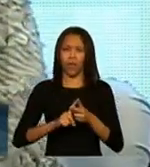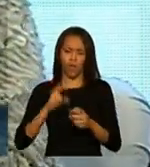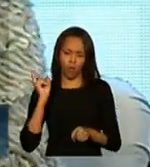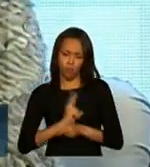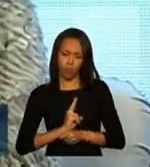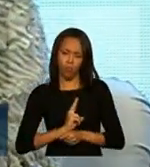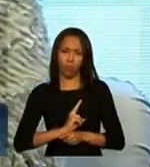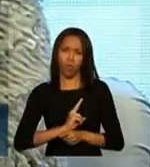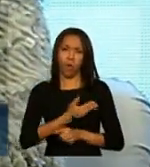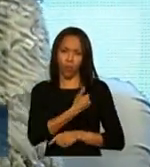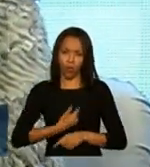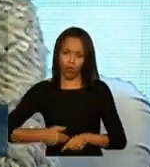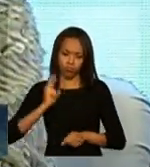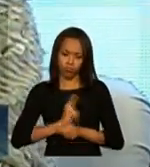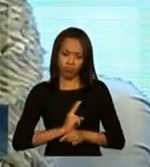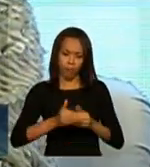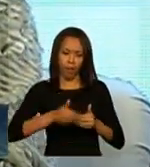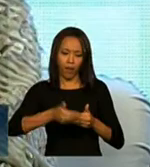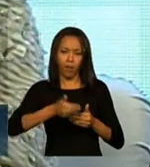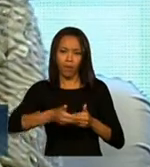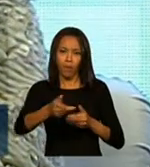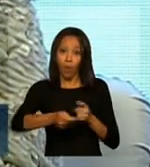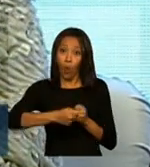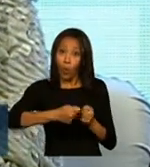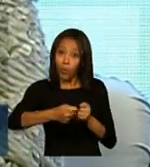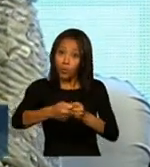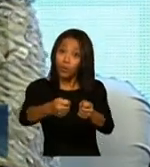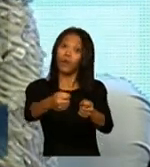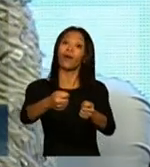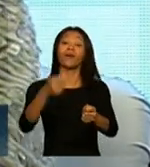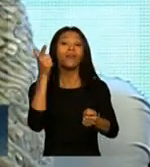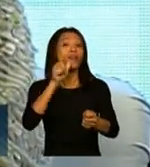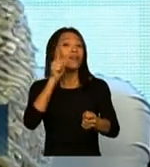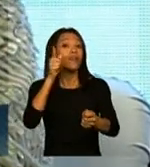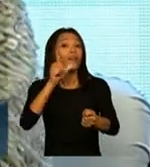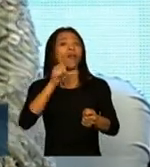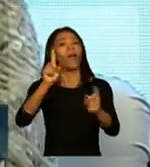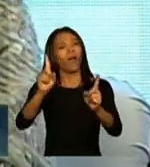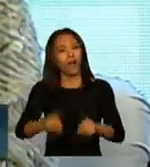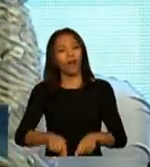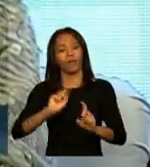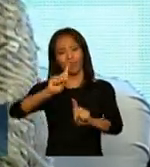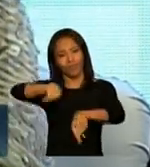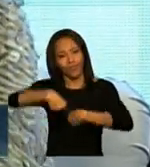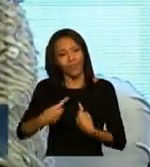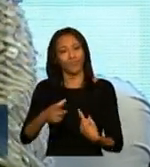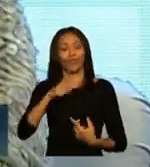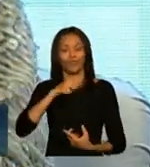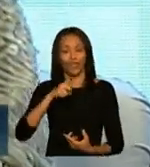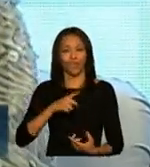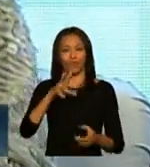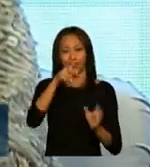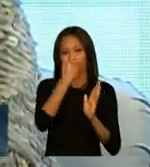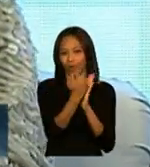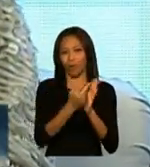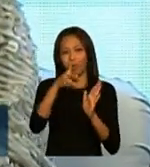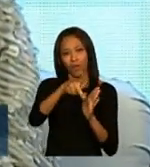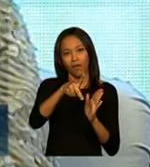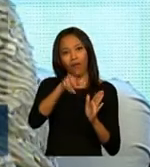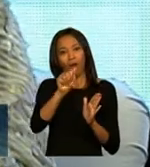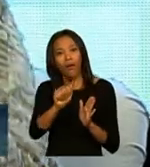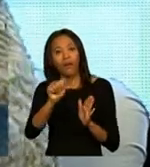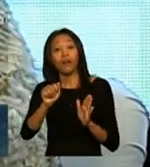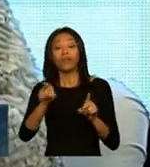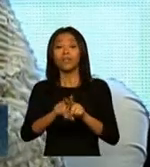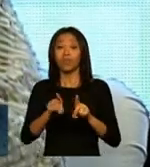atrás, controlar, e nós queremos cada vez mais avançar nessa agenda. Esse é um dos desafios que nós temos no PA, no Bolsa Família, que é